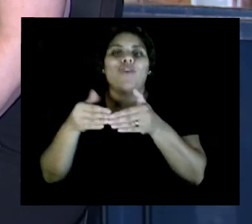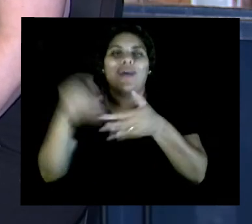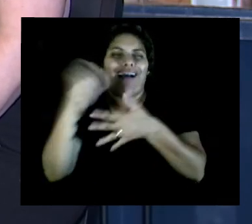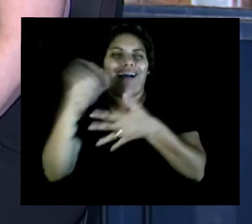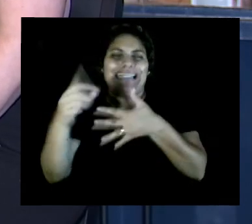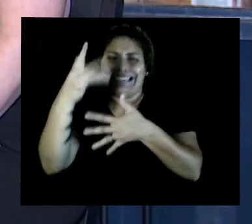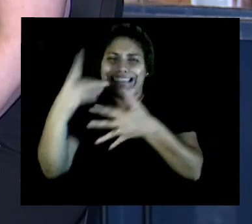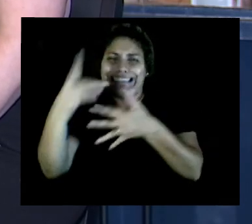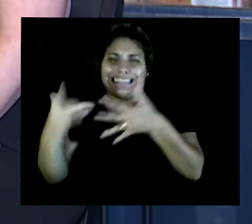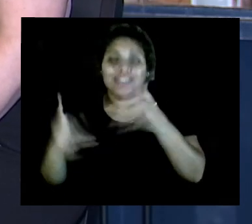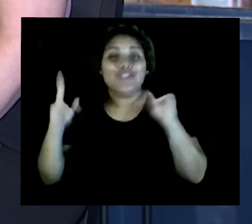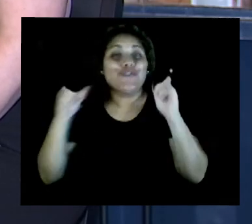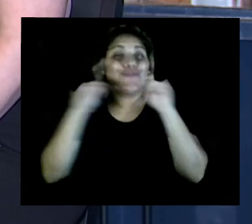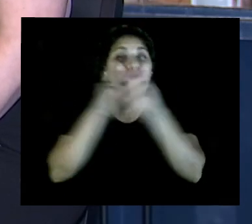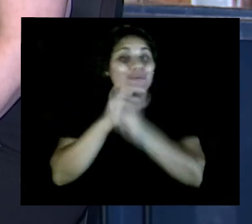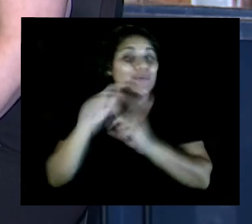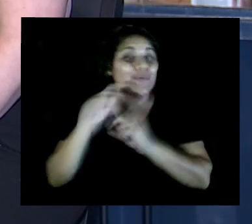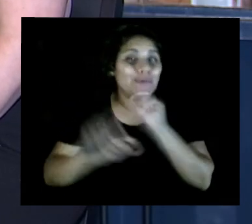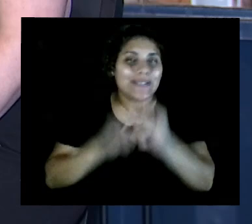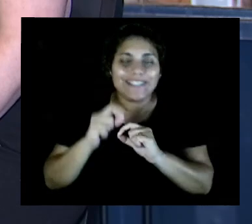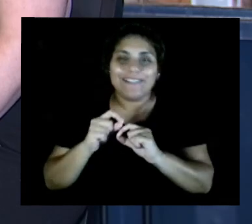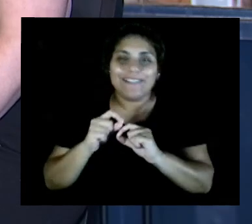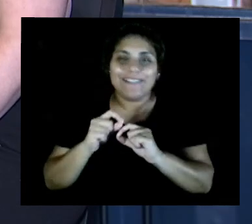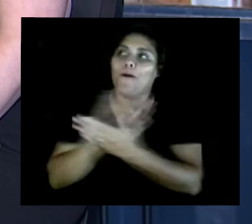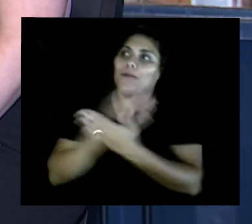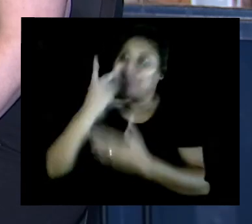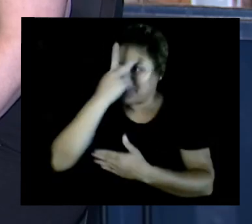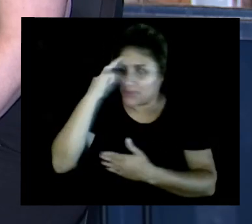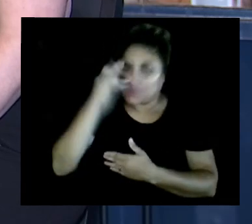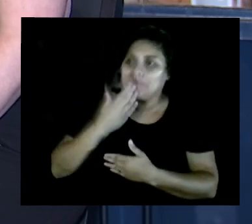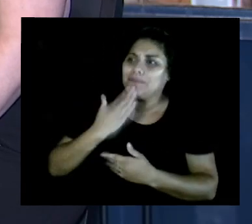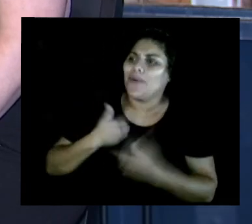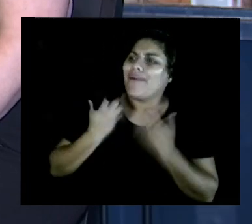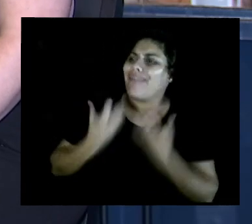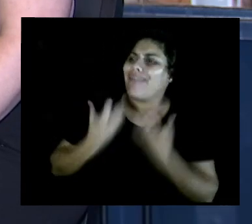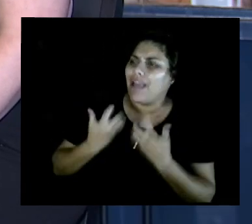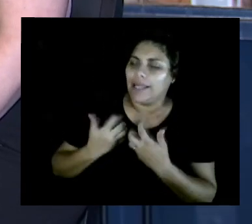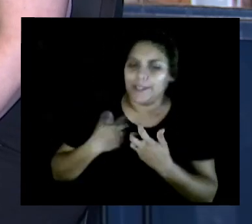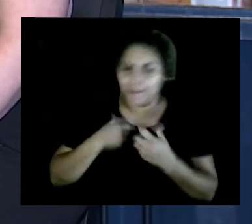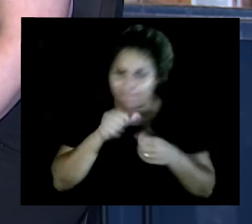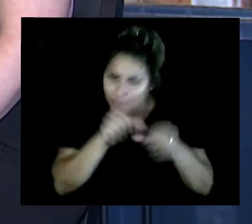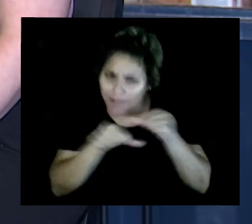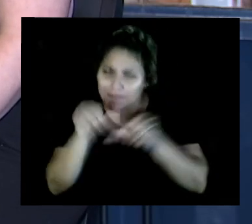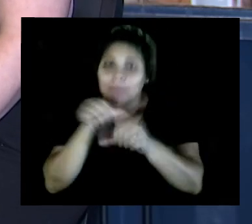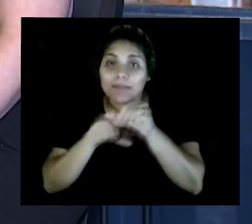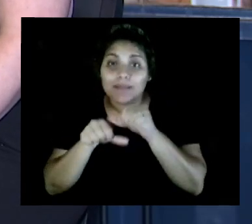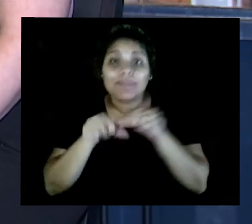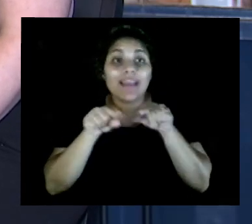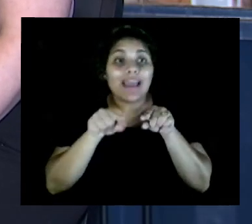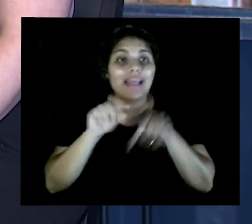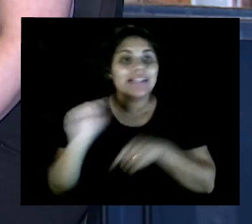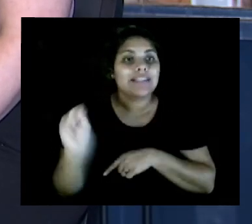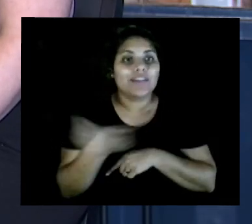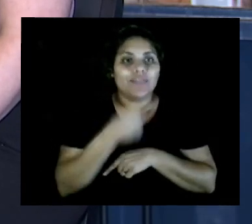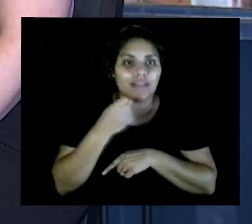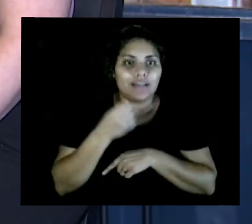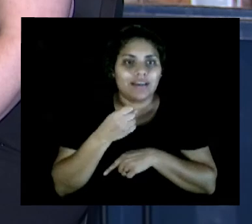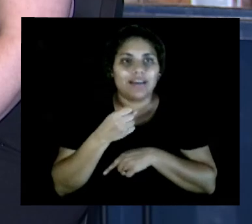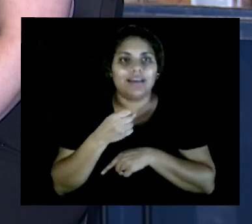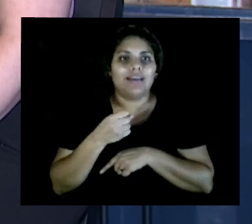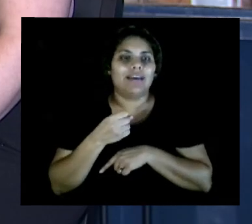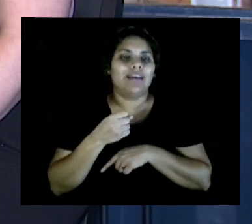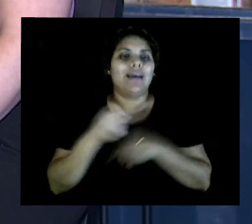começa a entrar nas dificuldades e nos diferentes clichês e quês do mercado. Essa cerveja vai ser